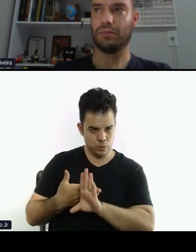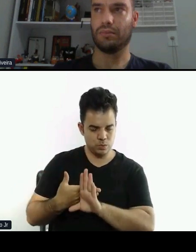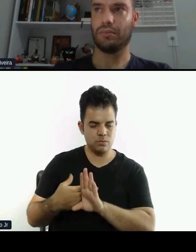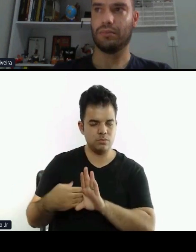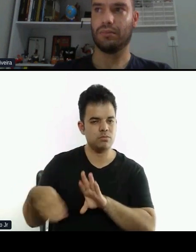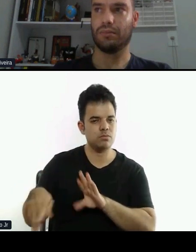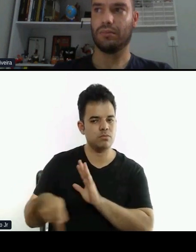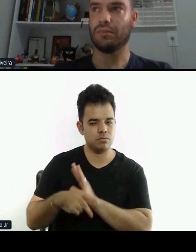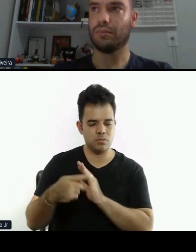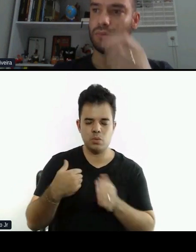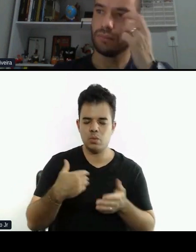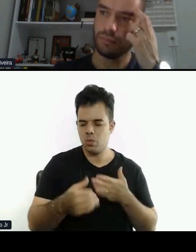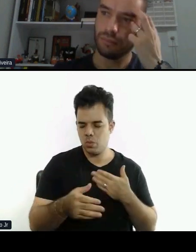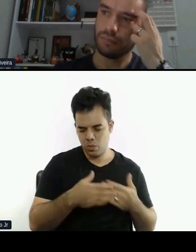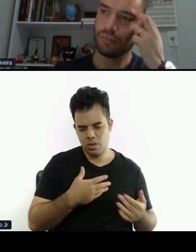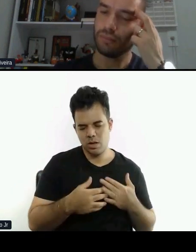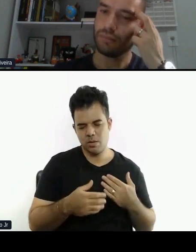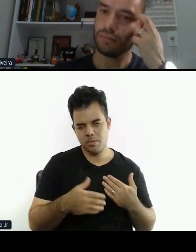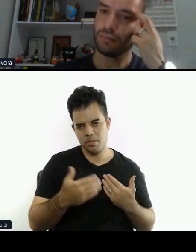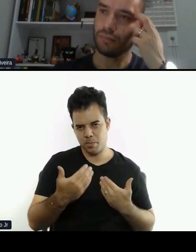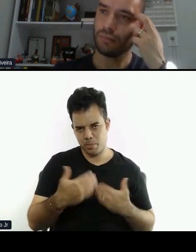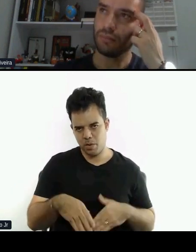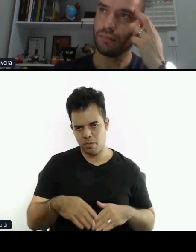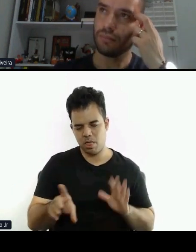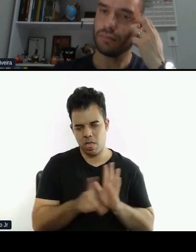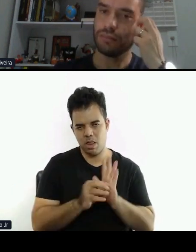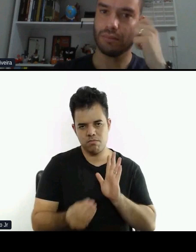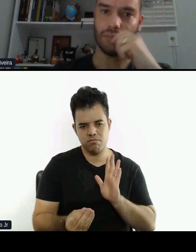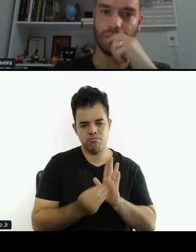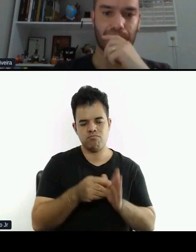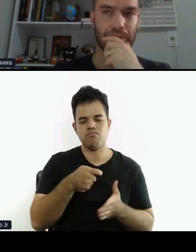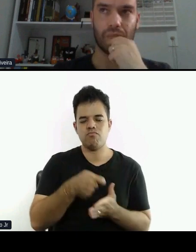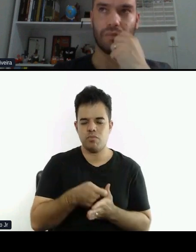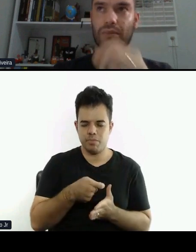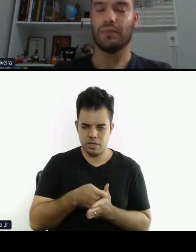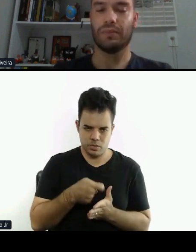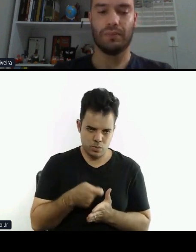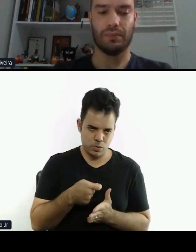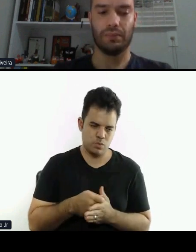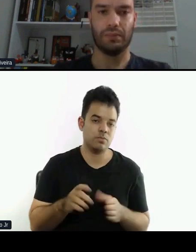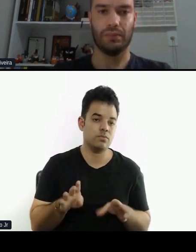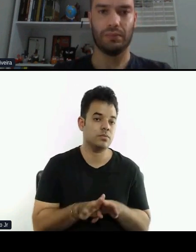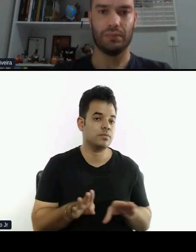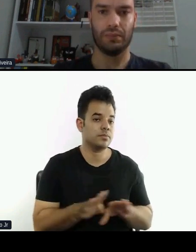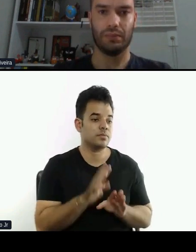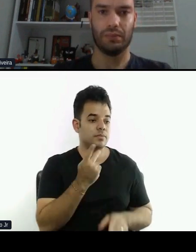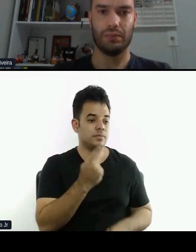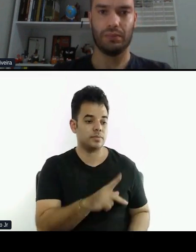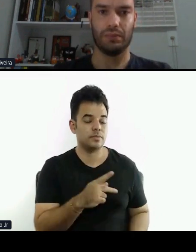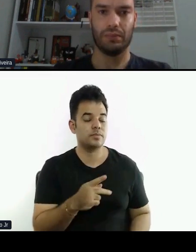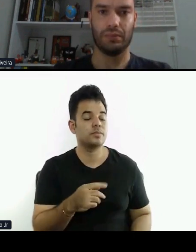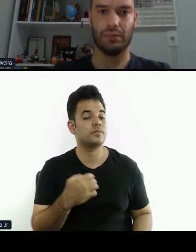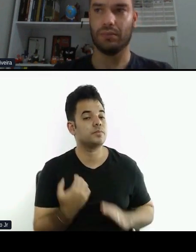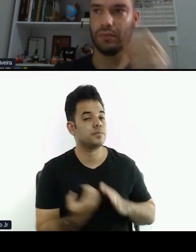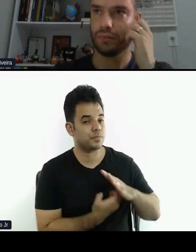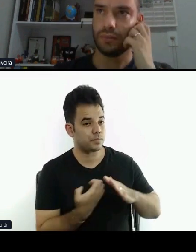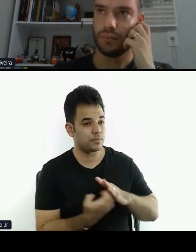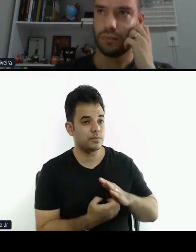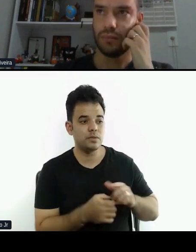lá. Então, já a lei garante, como também na empresa privada, dependendo do volume de